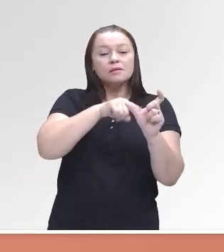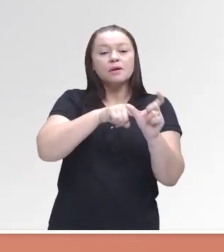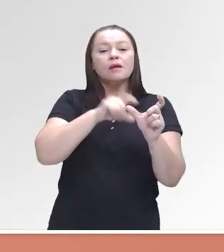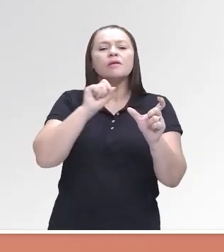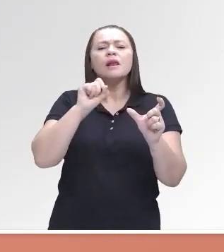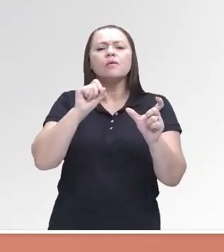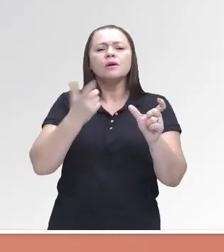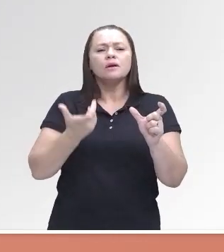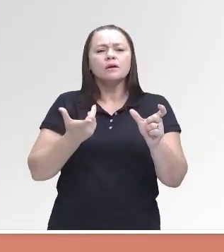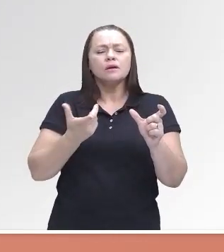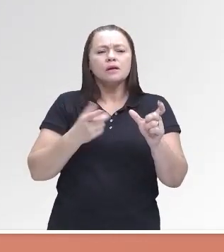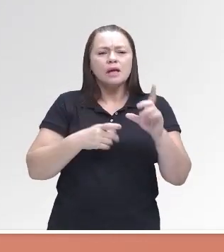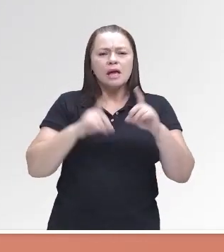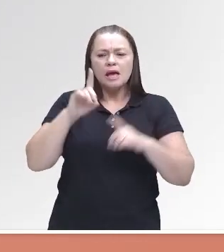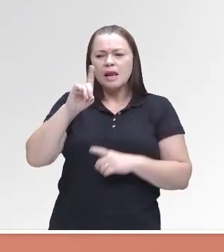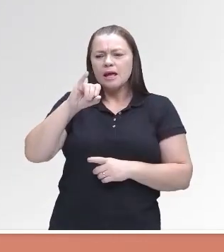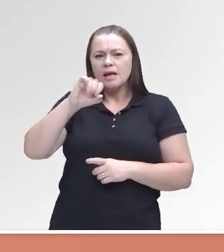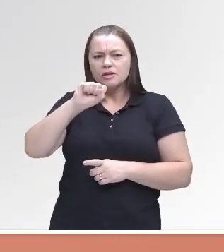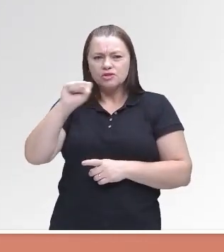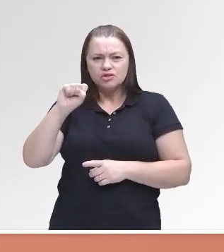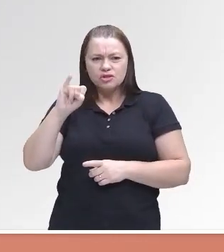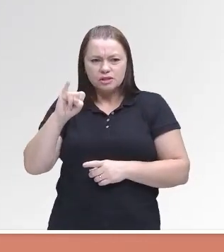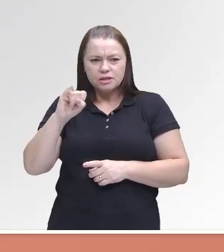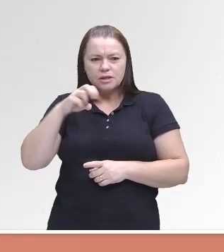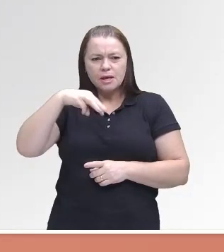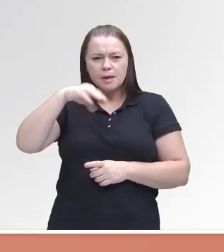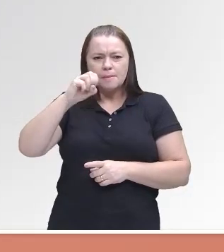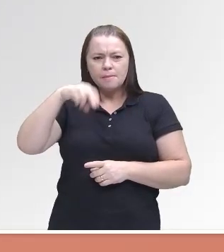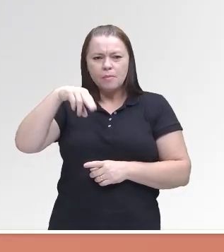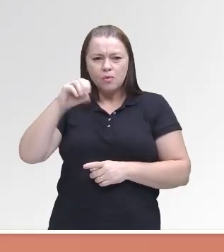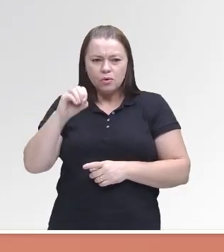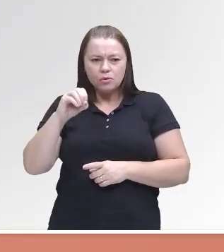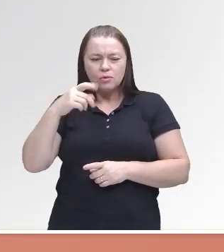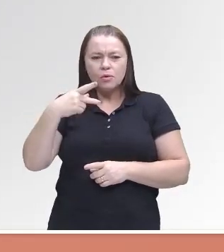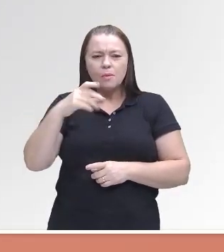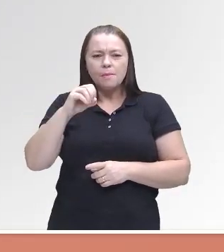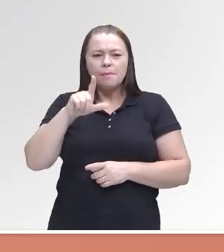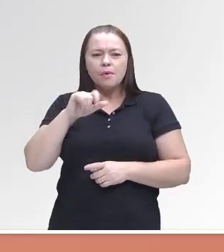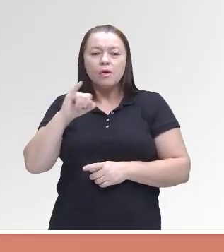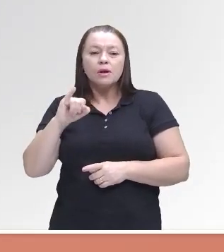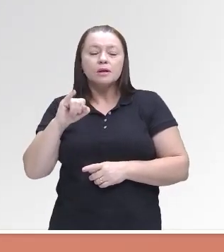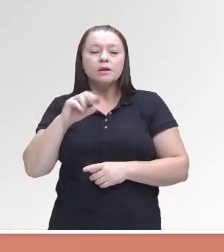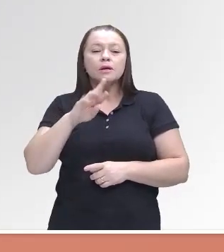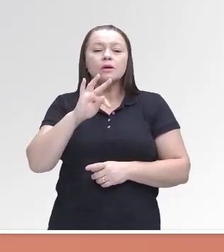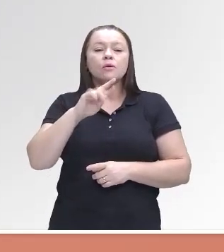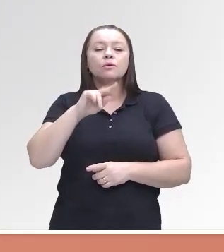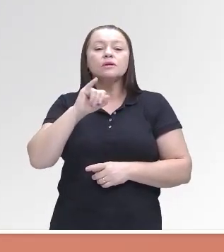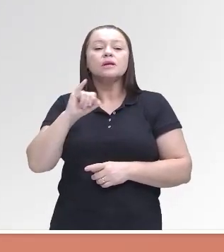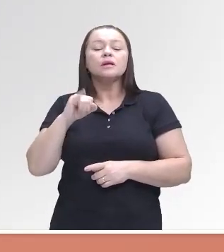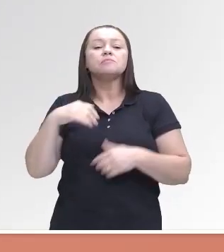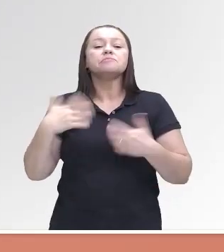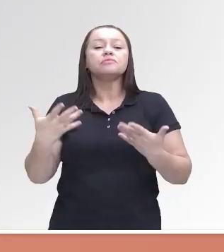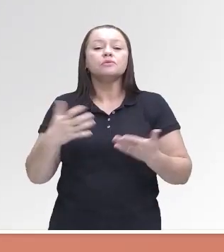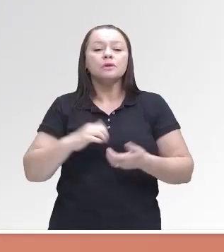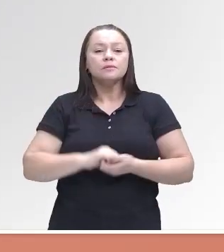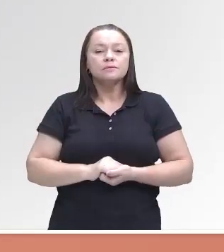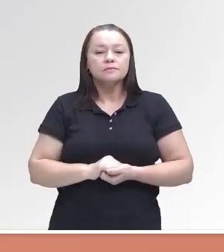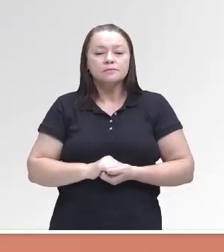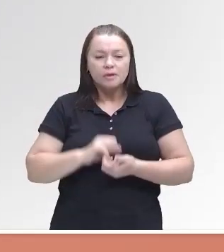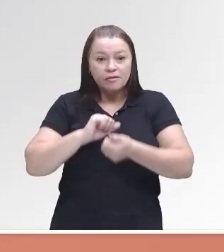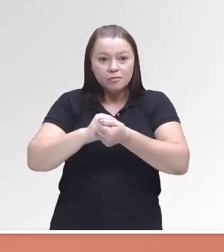quê? Dissílaba, monossílaba, polissílaba ou trissílaba? Vamos